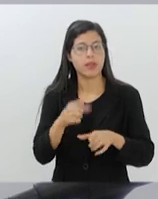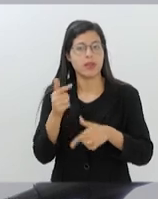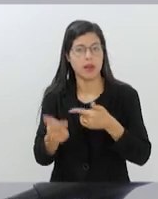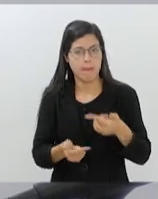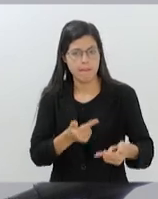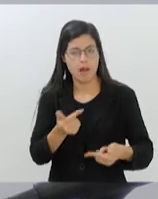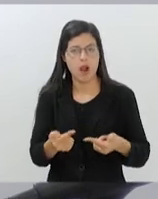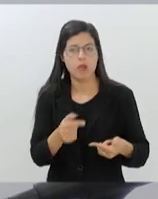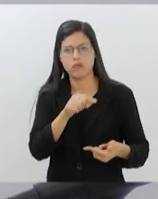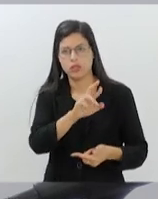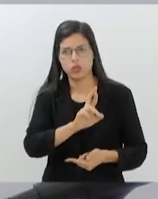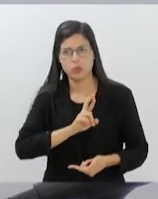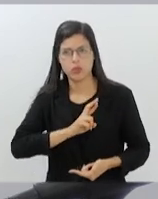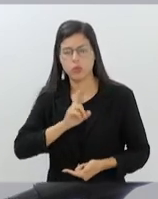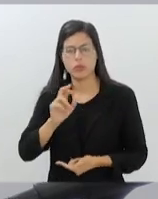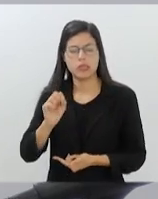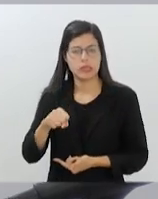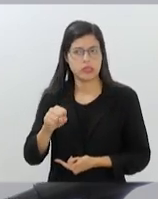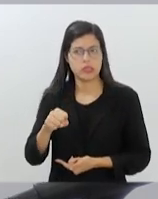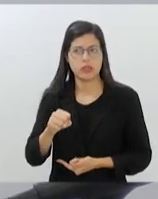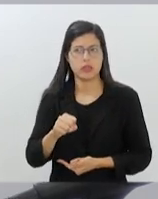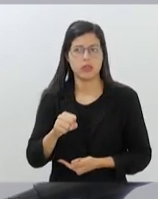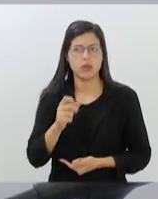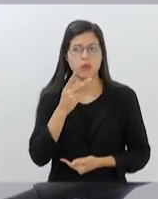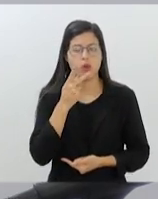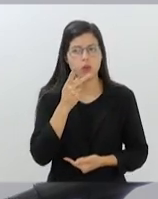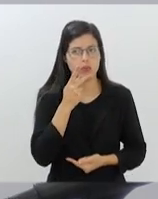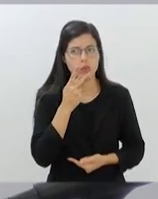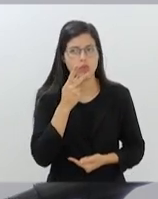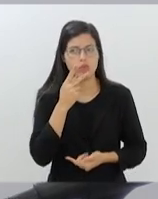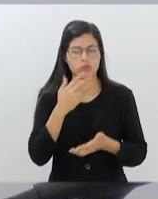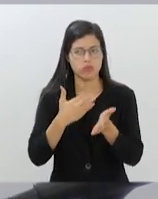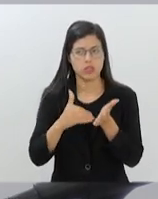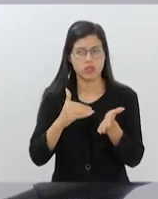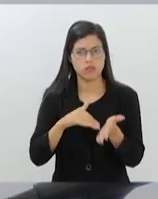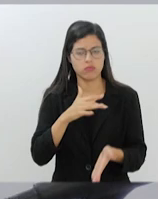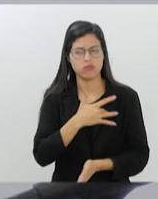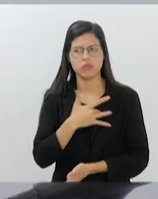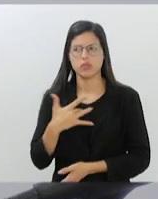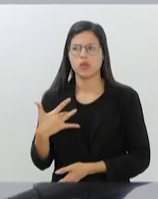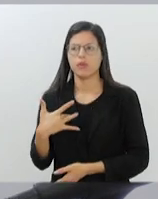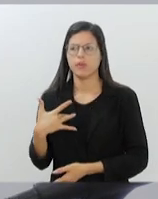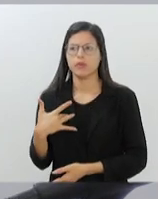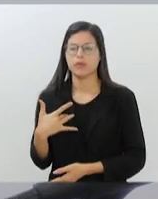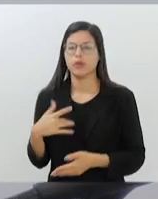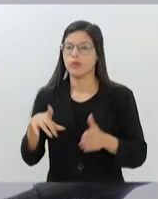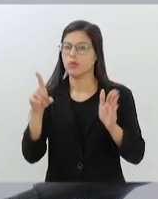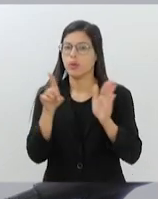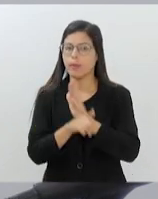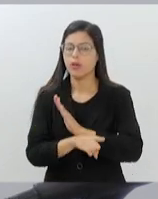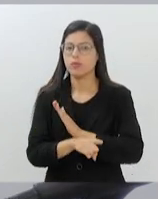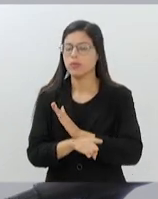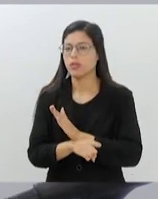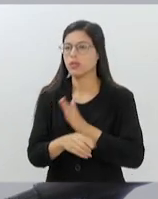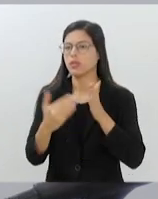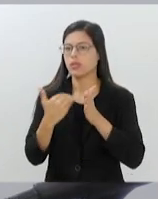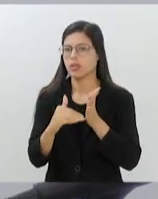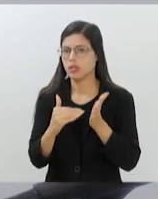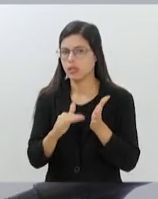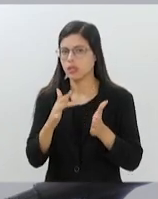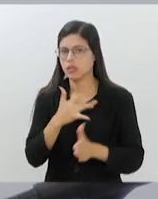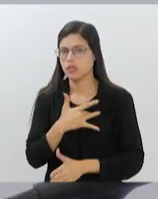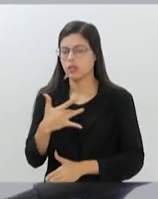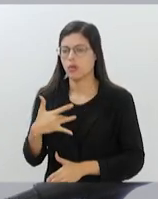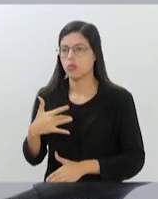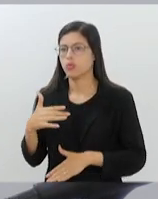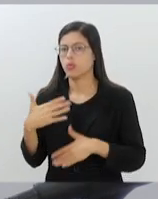senhor disse que sim e mencionou inclusive o caso da Secretaria de Saúde eu estou lhe questionando no caso da Secretaria de Saúde Qual